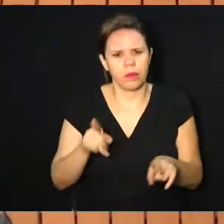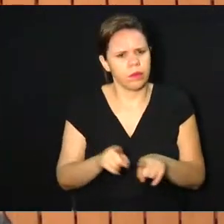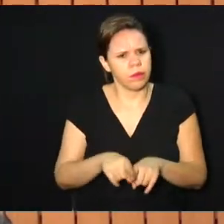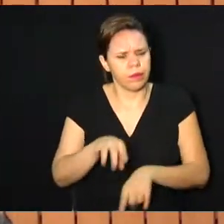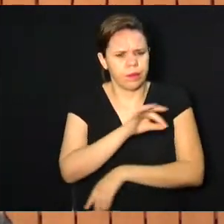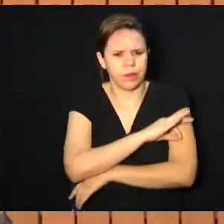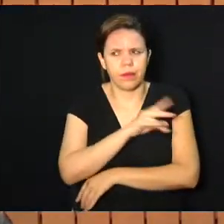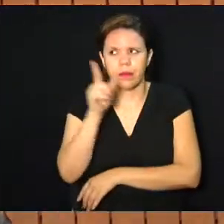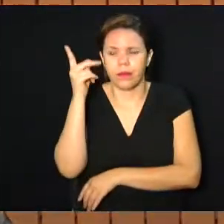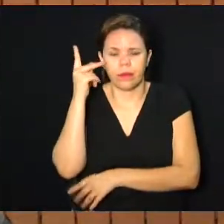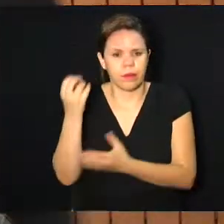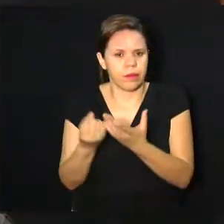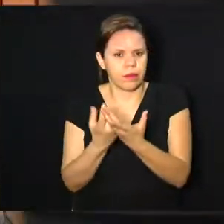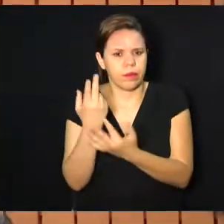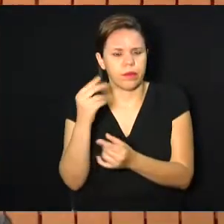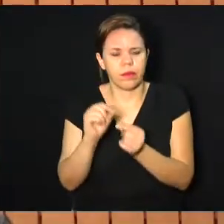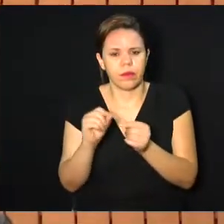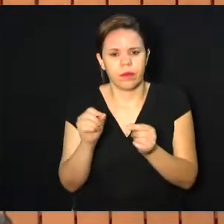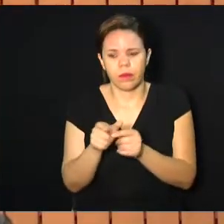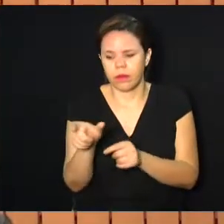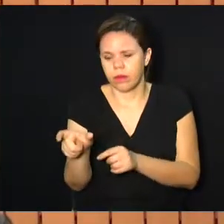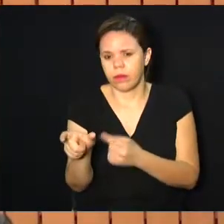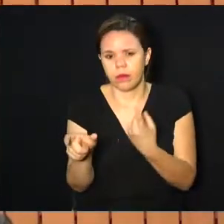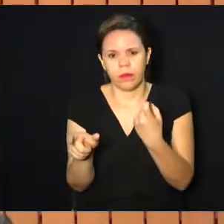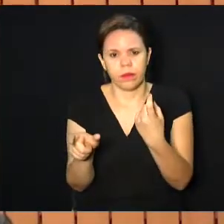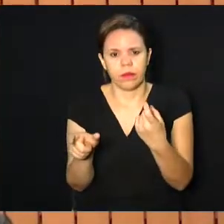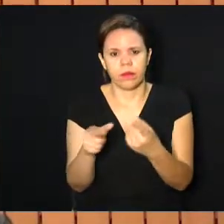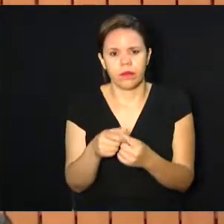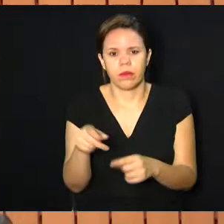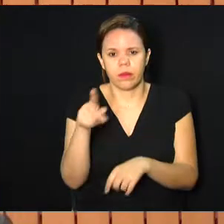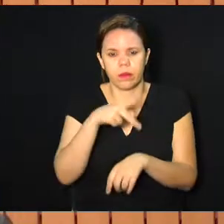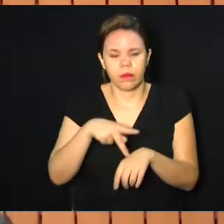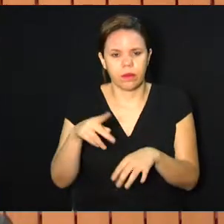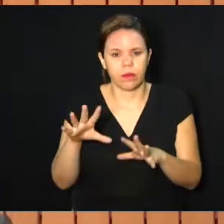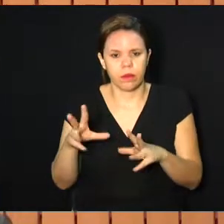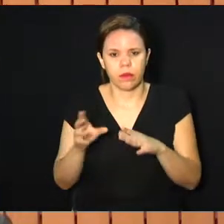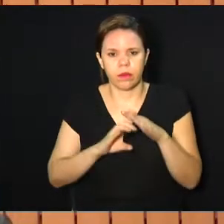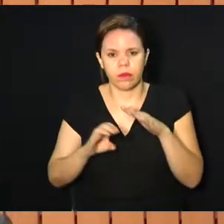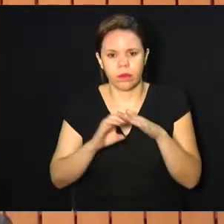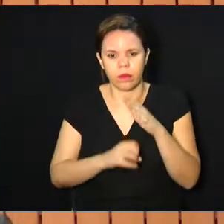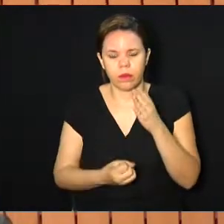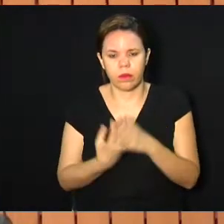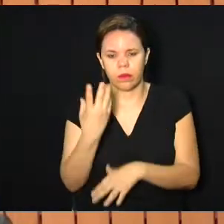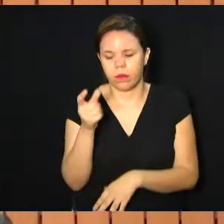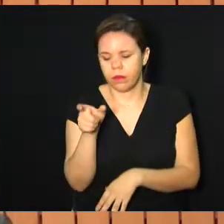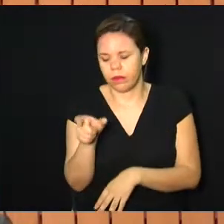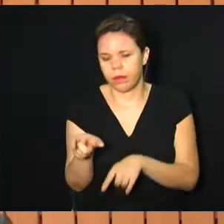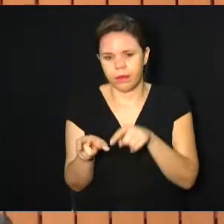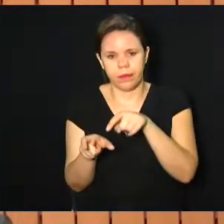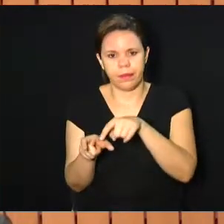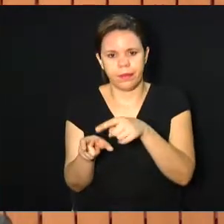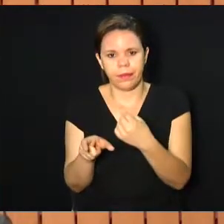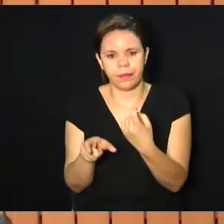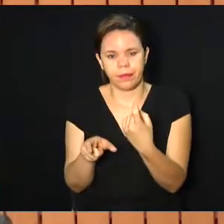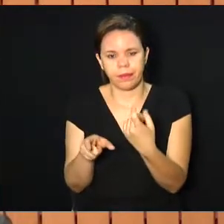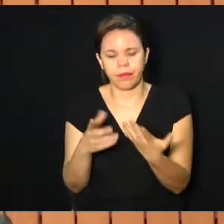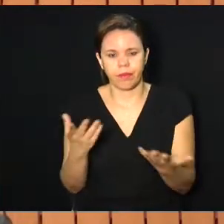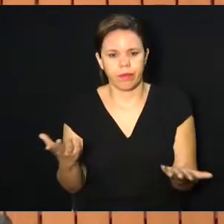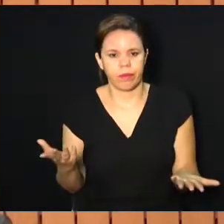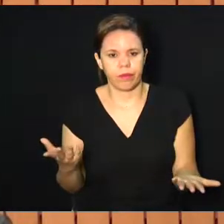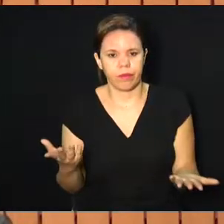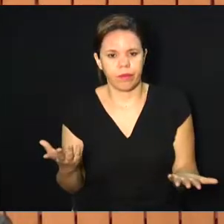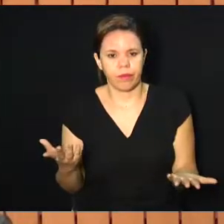criou o bilhete único, o padrão pelo país é que as empresas se juntem e criem um bilhete único, e o que leva a